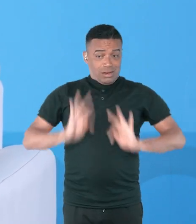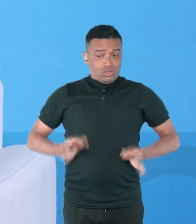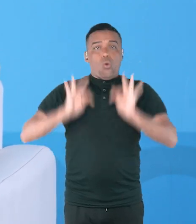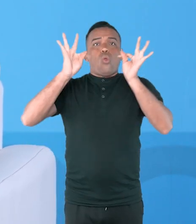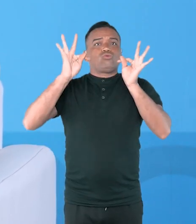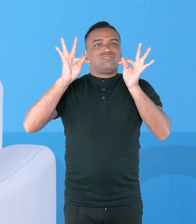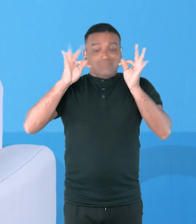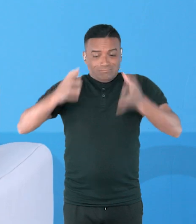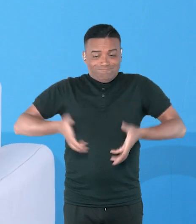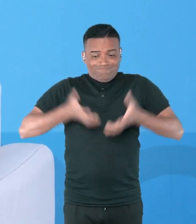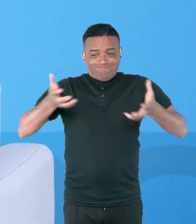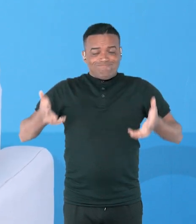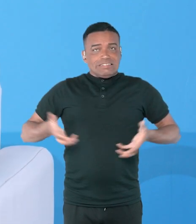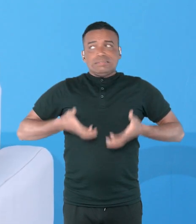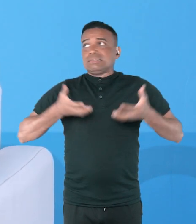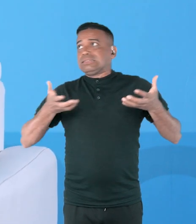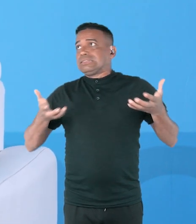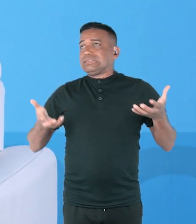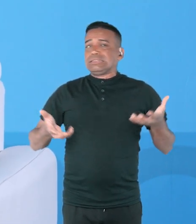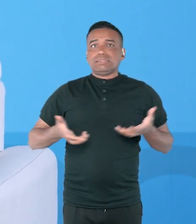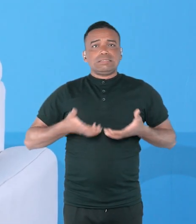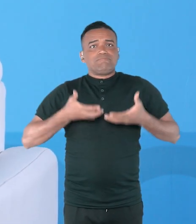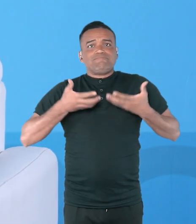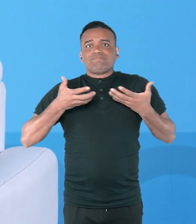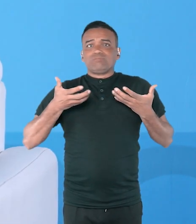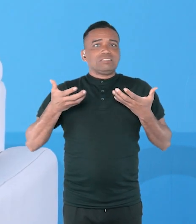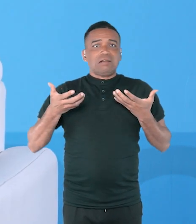digital é que esses estímulos que vão